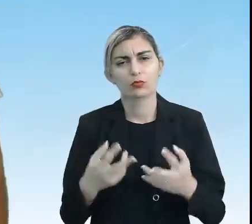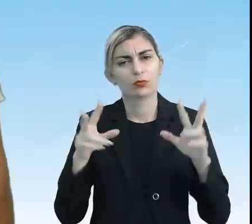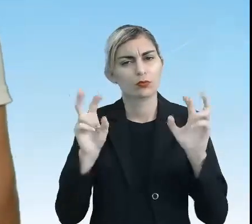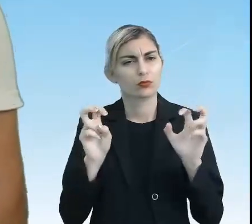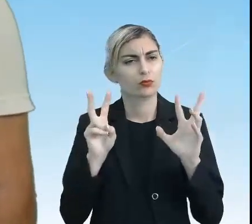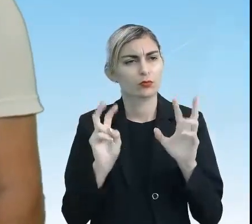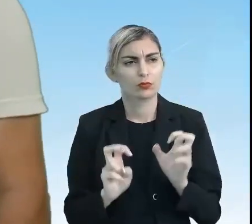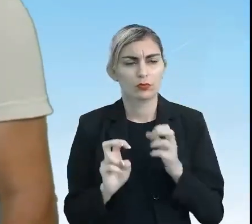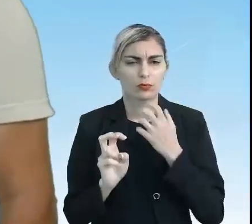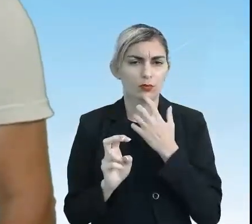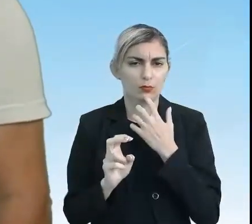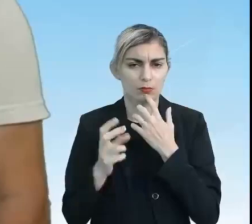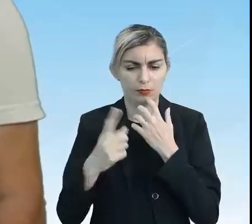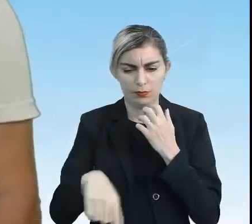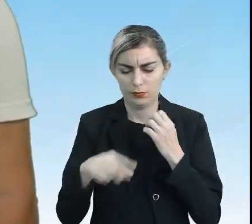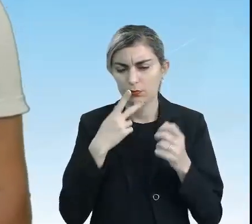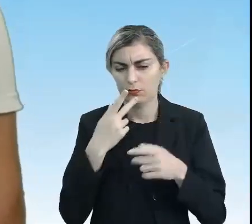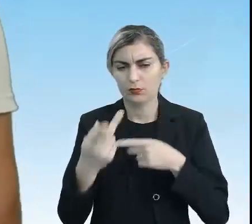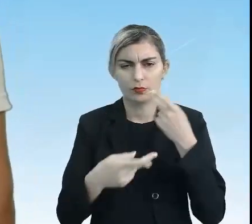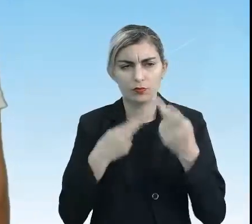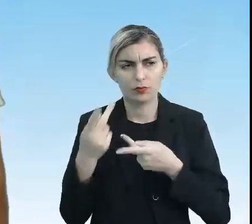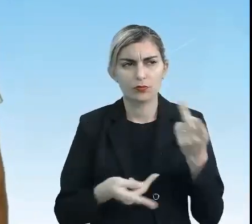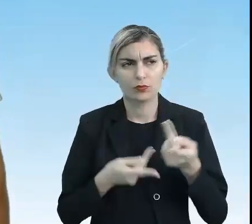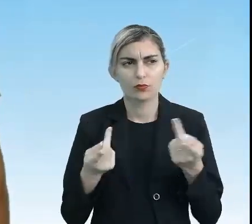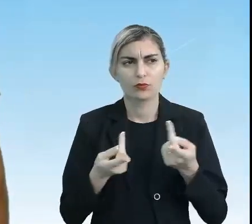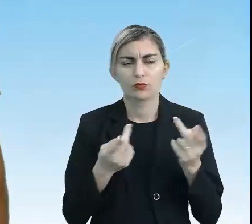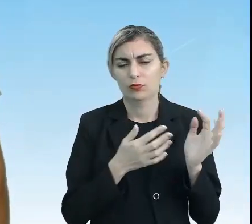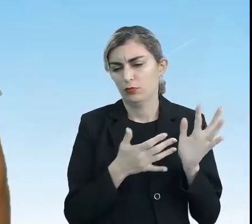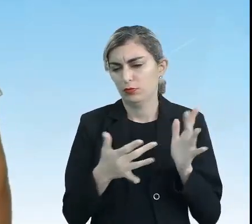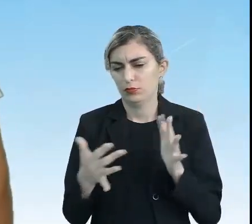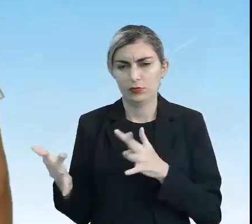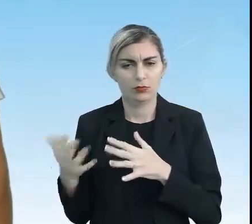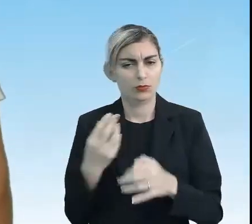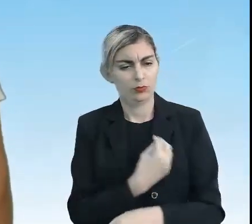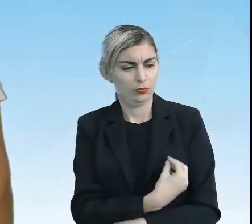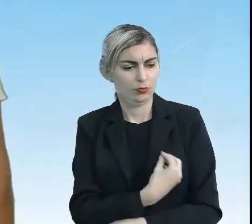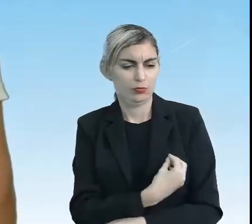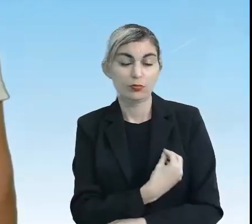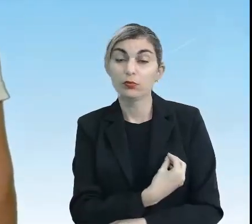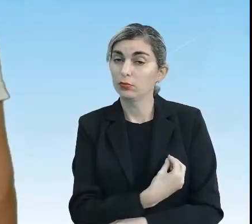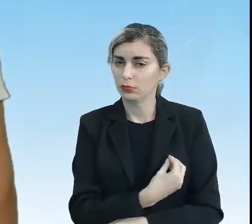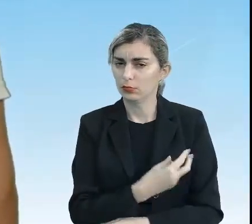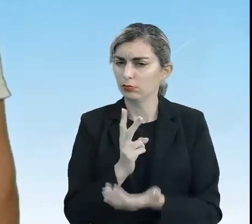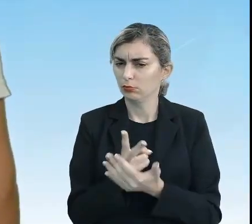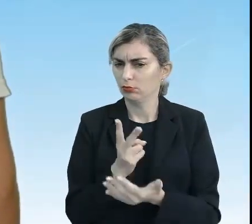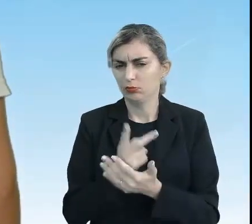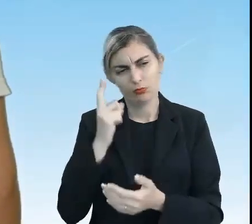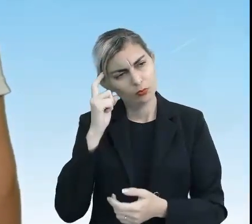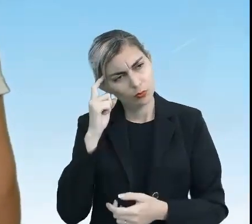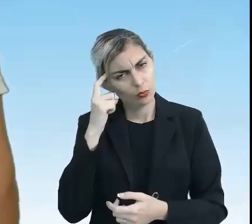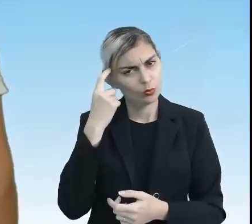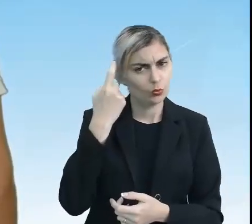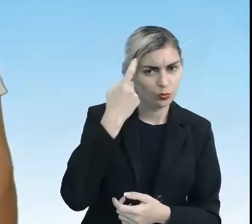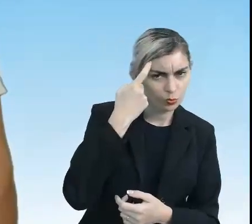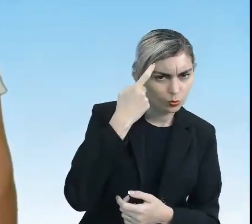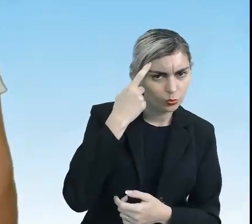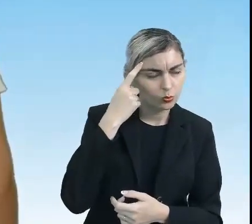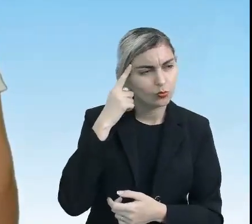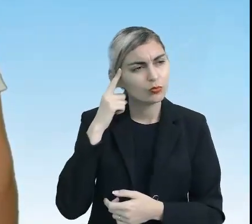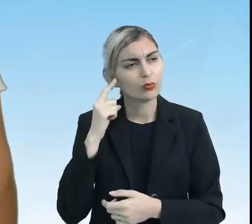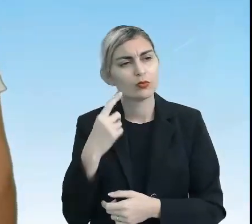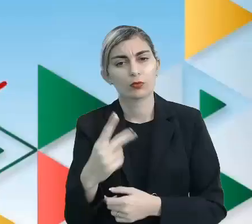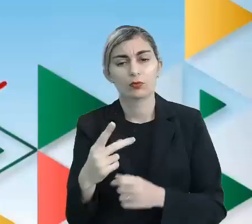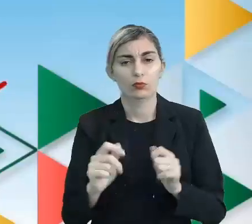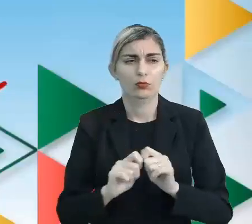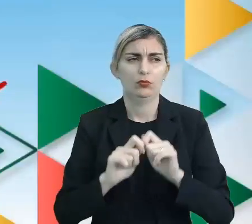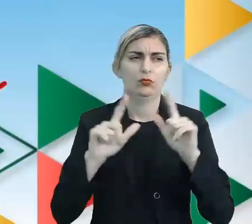assunto, não é, professor? Que a gente fala tanto no decorrer da nossa vida e a gente sempre tem dúvidas sobre ele. Como há na